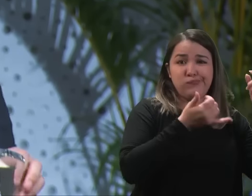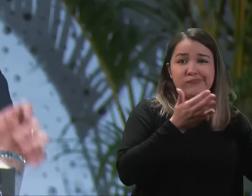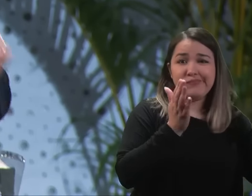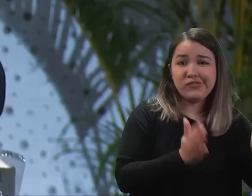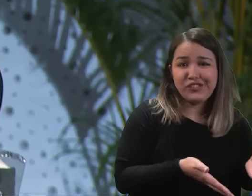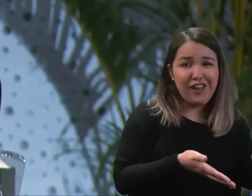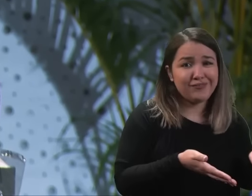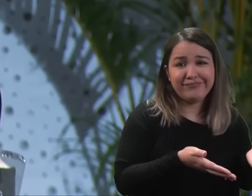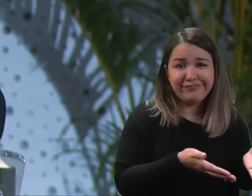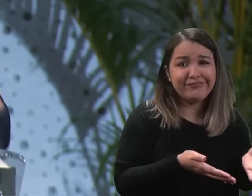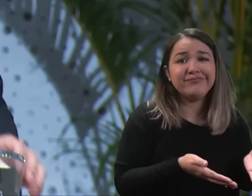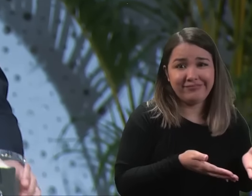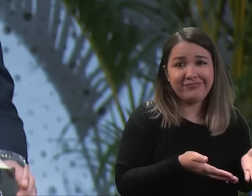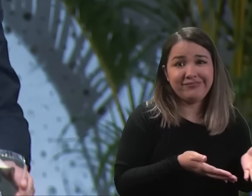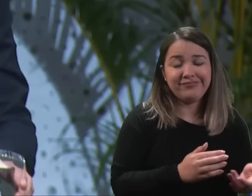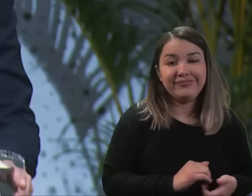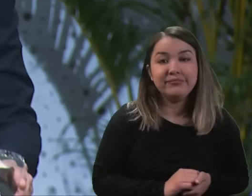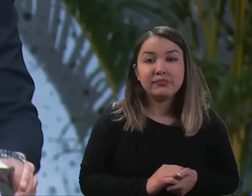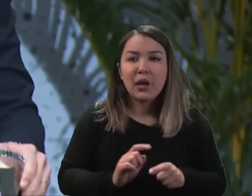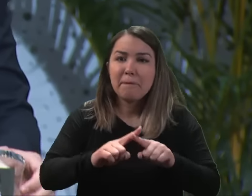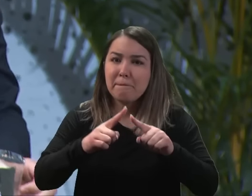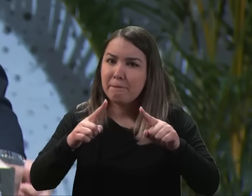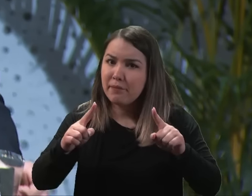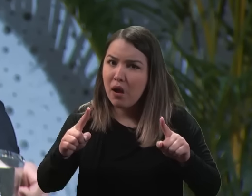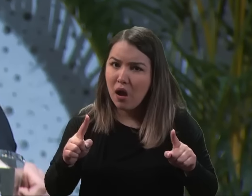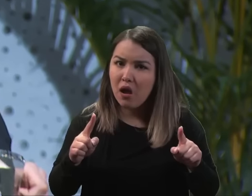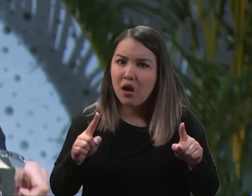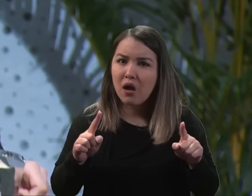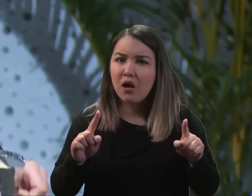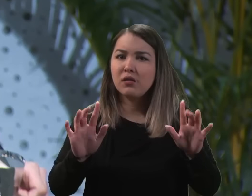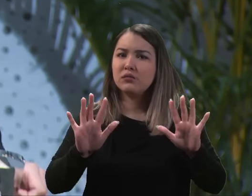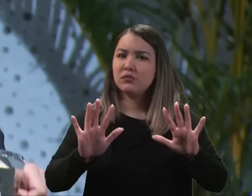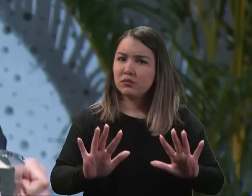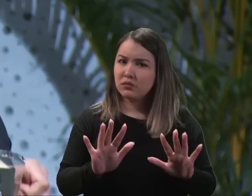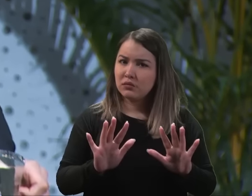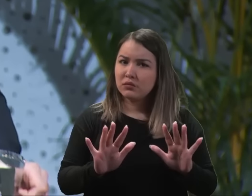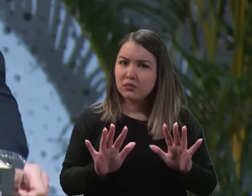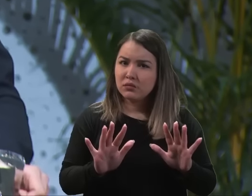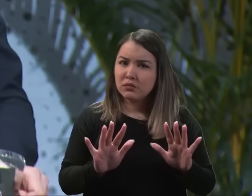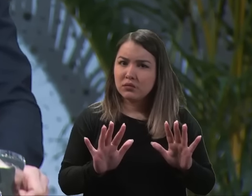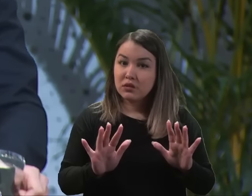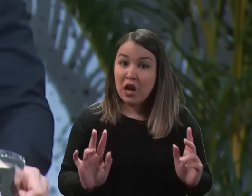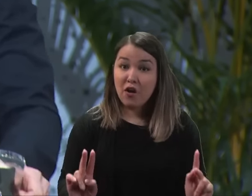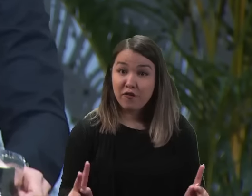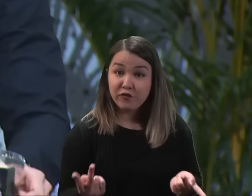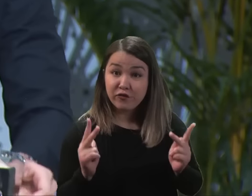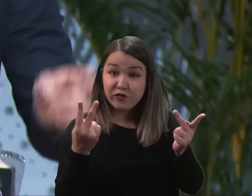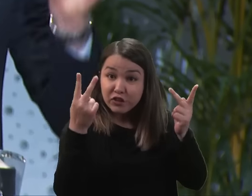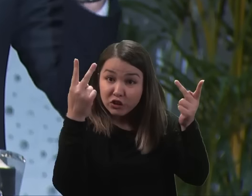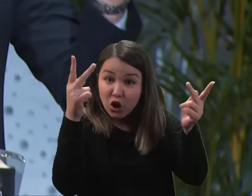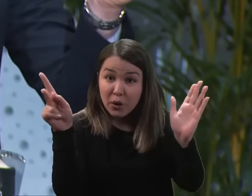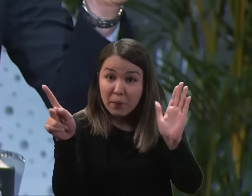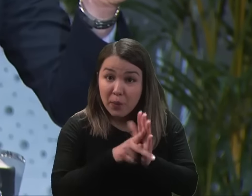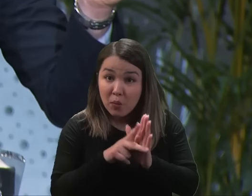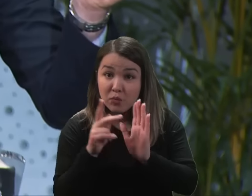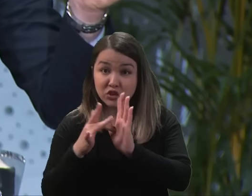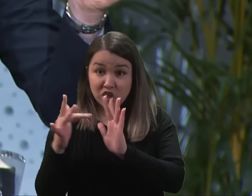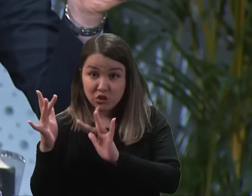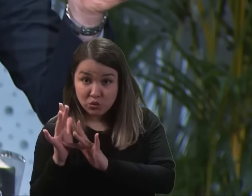Mas, entretanto, a vitória de Cristo ela só será sua